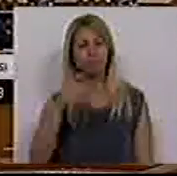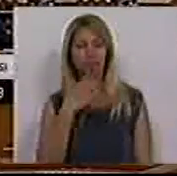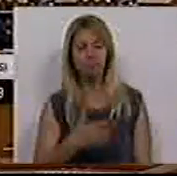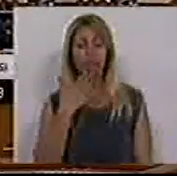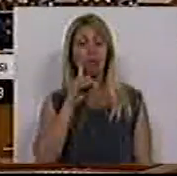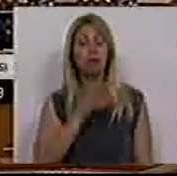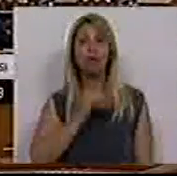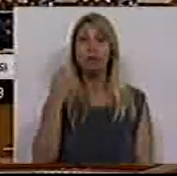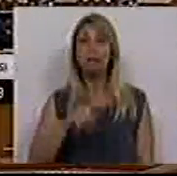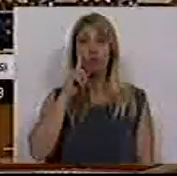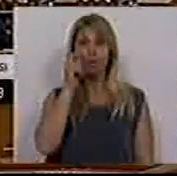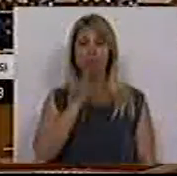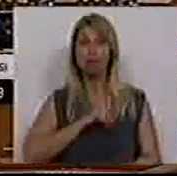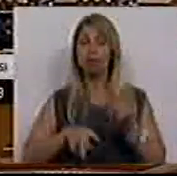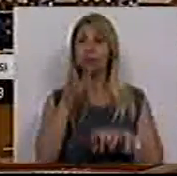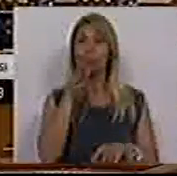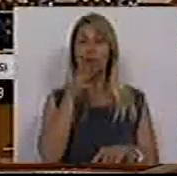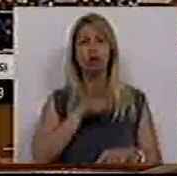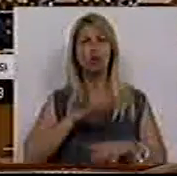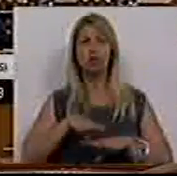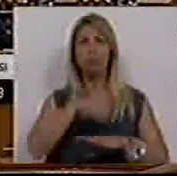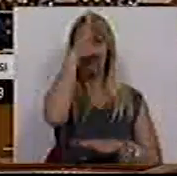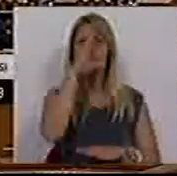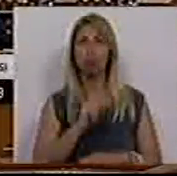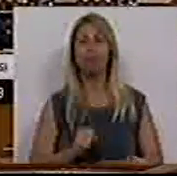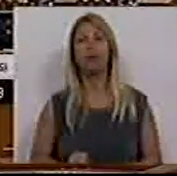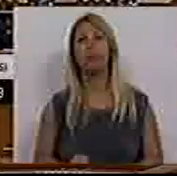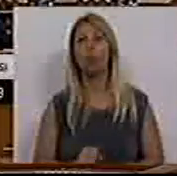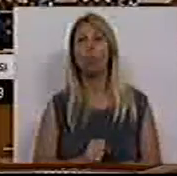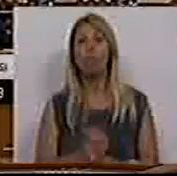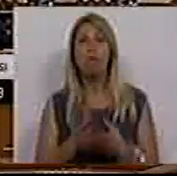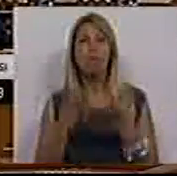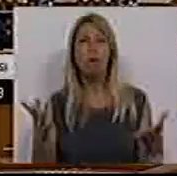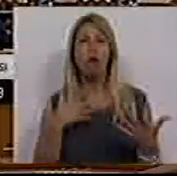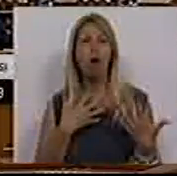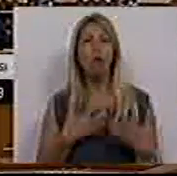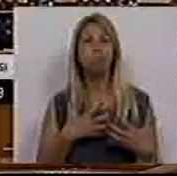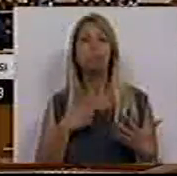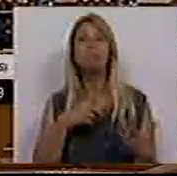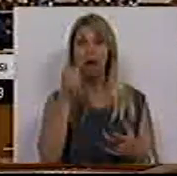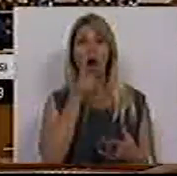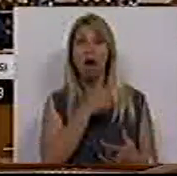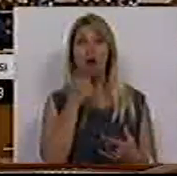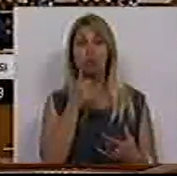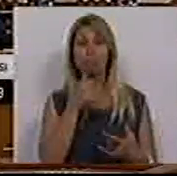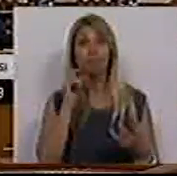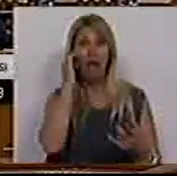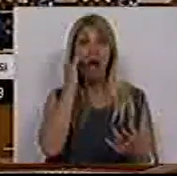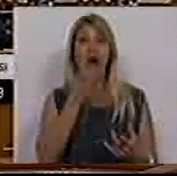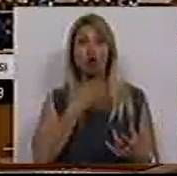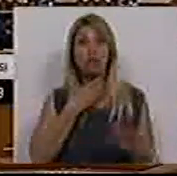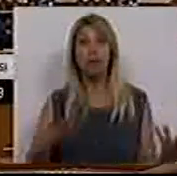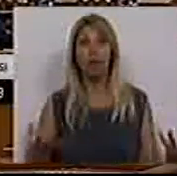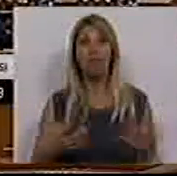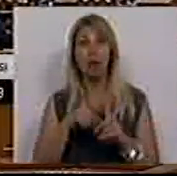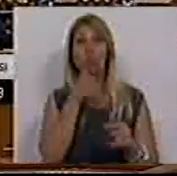Muito obrigada, Sr. Presidente, Sras. E Srs. Deputados, Srs. Membros do Governo. O maior mito sobre a austeridade é que os sacrifícios foram iguais para todos.